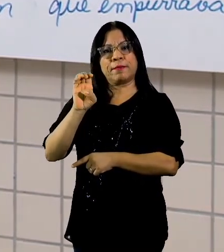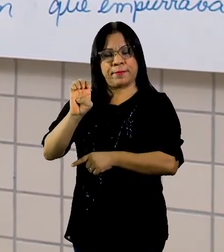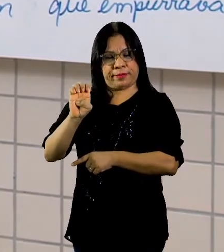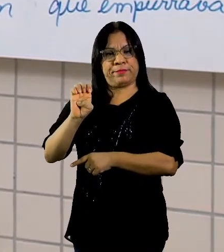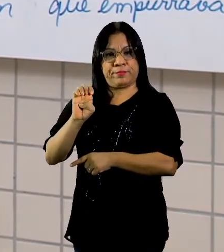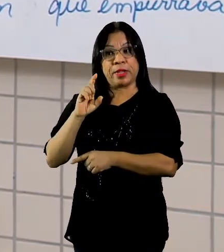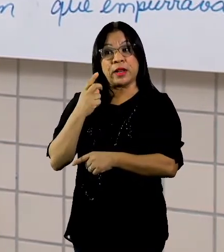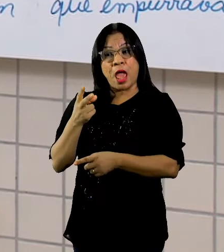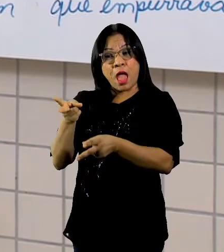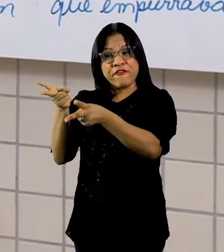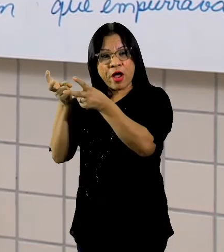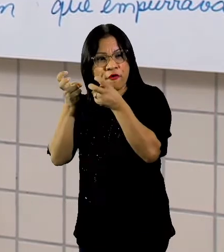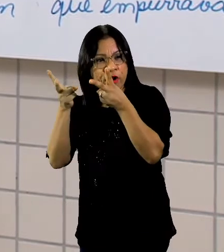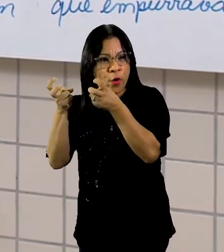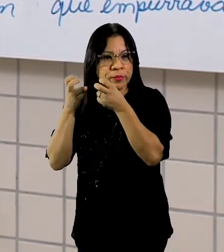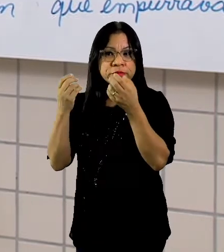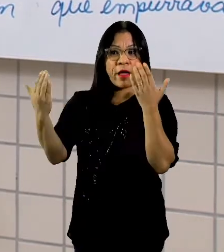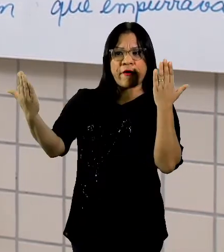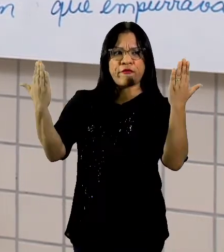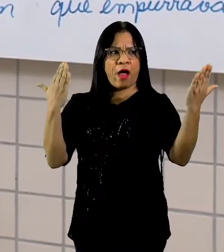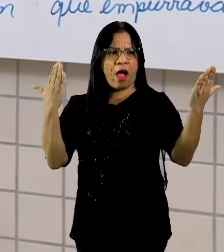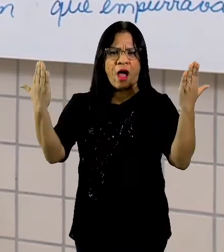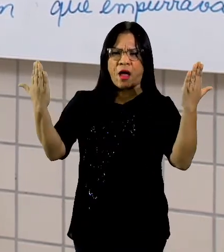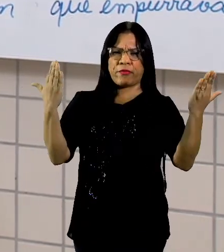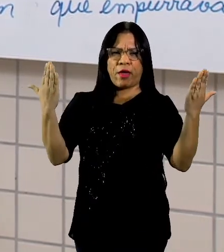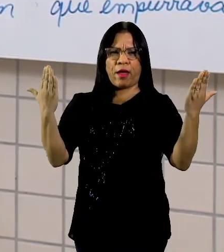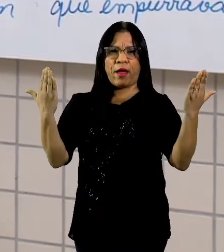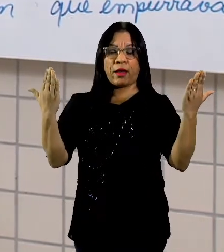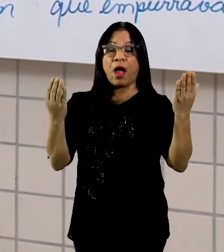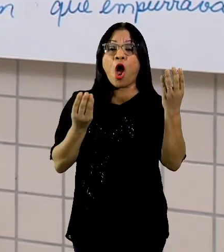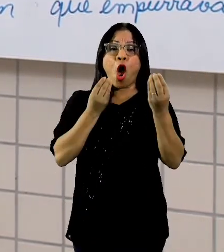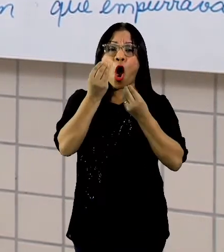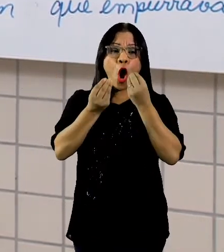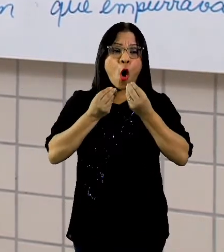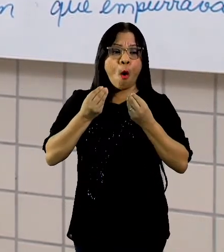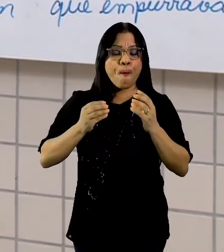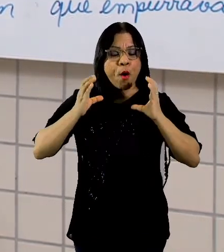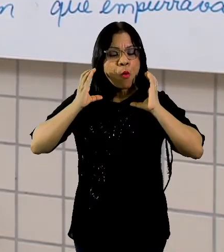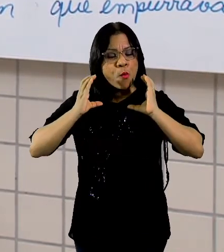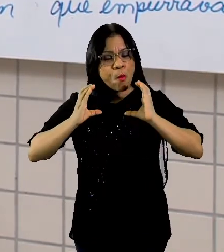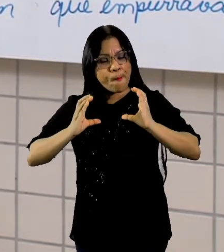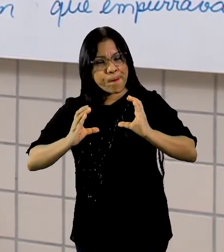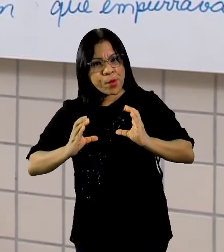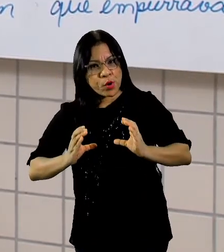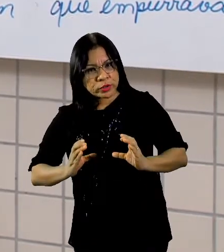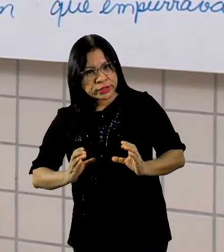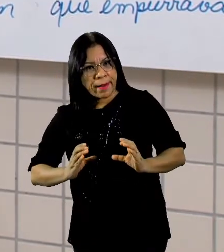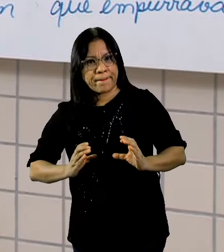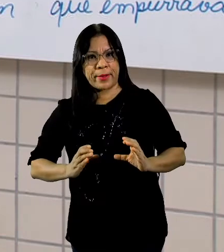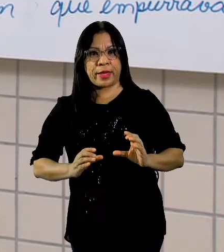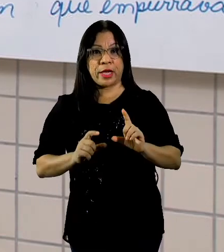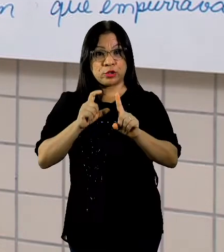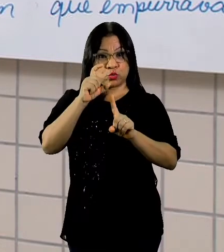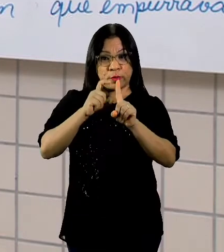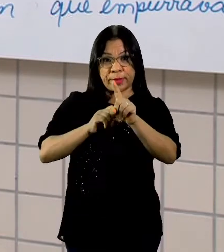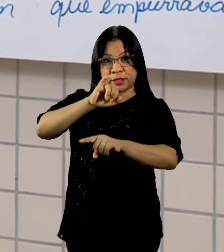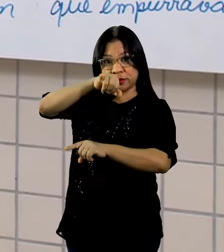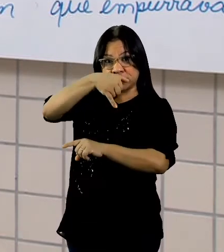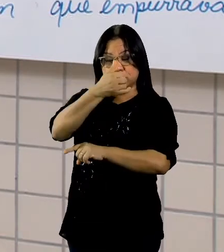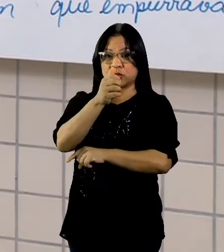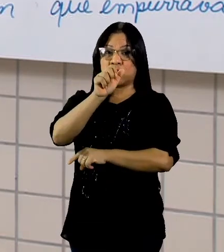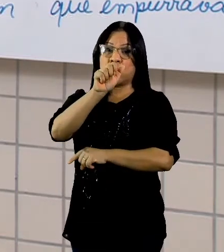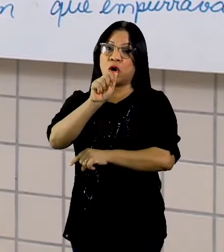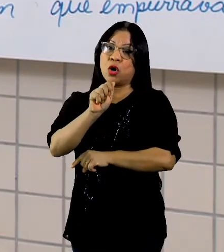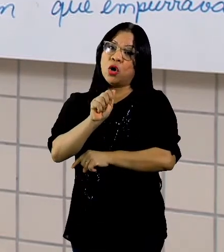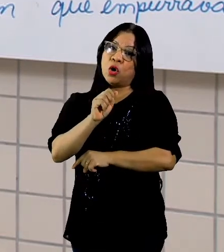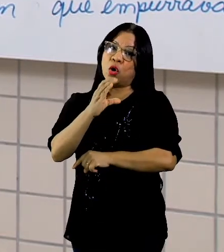observando principalmente o comportamento de Jack e o comportamento de